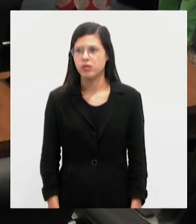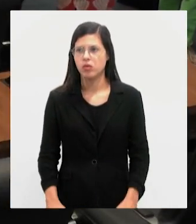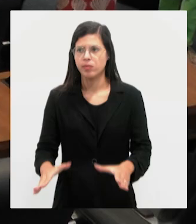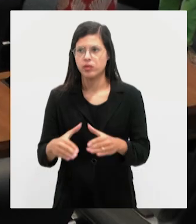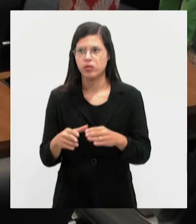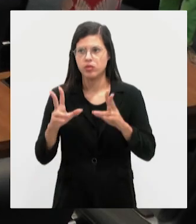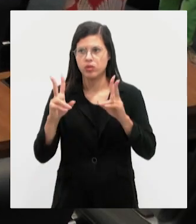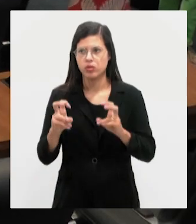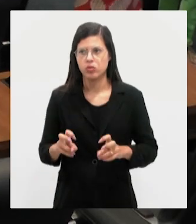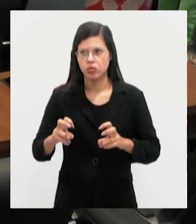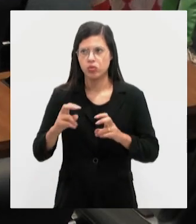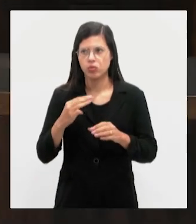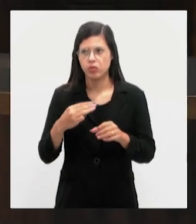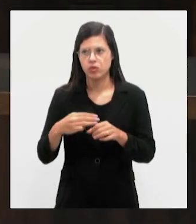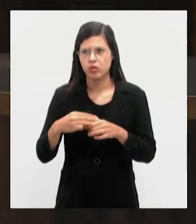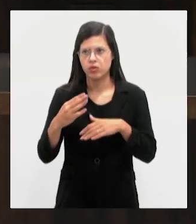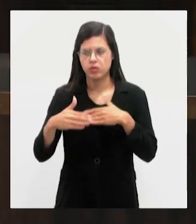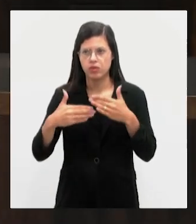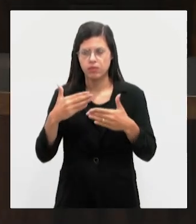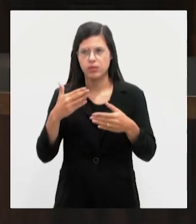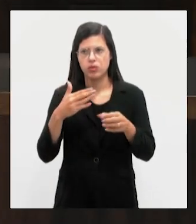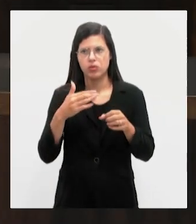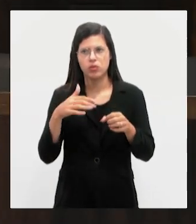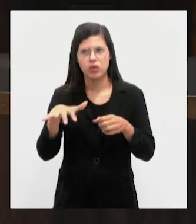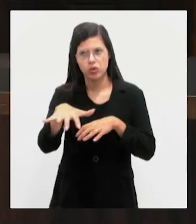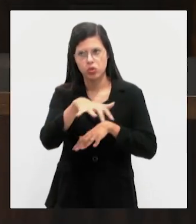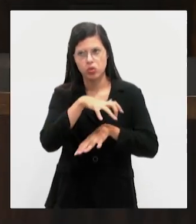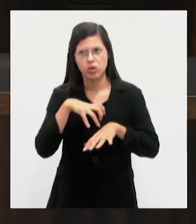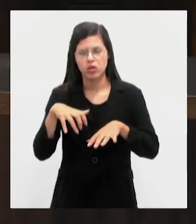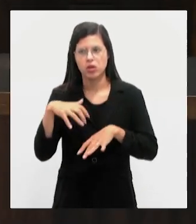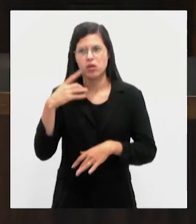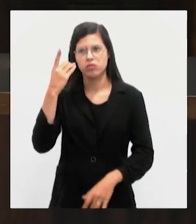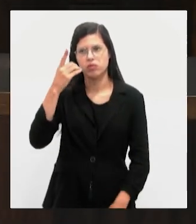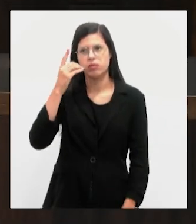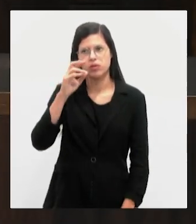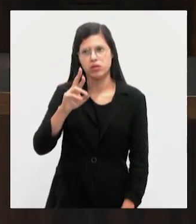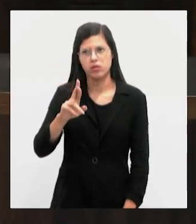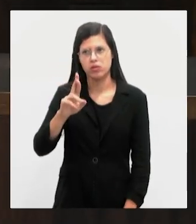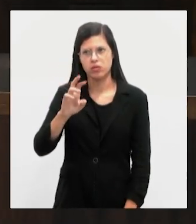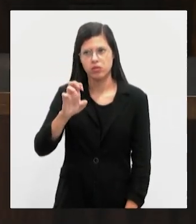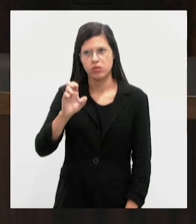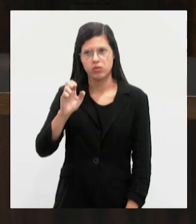Municipais e Desenvolvimento Regional, deputado Renan Jordi.